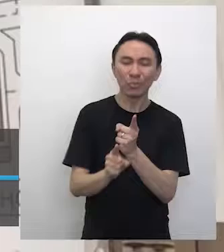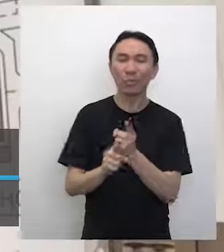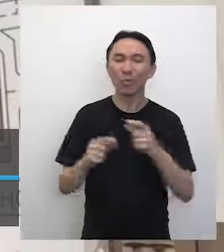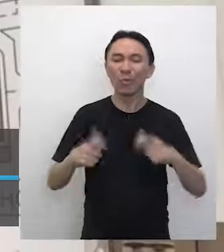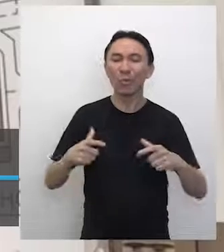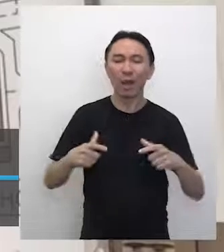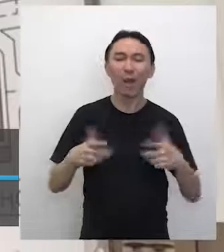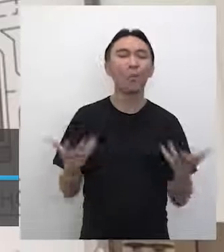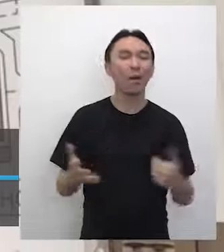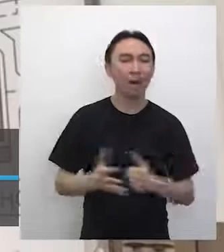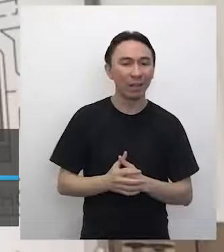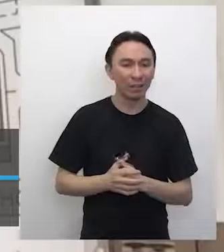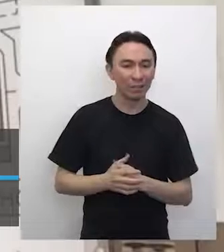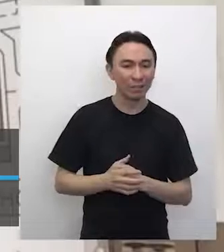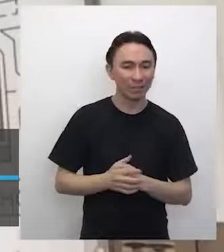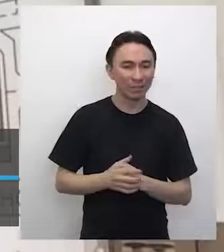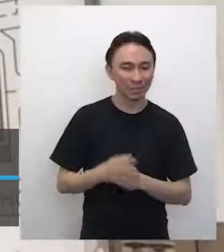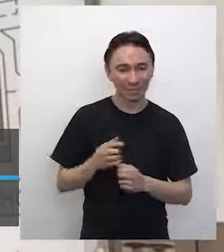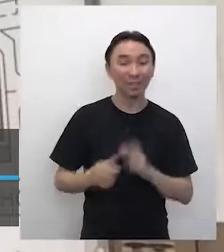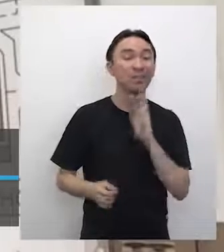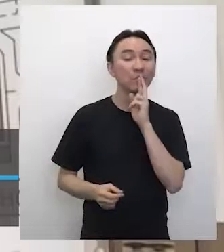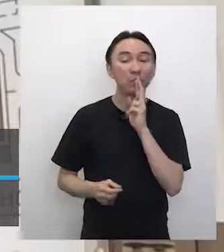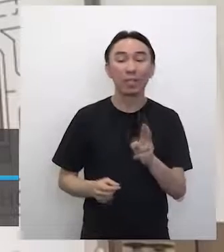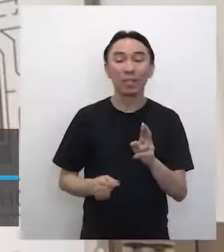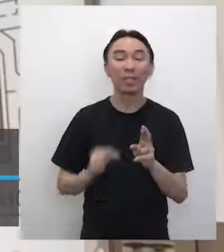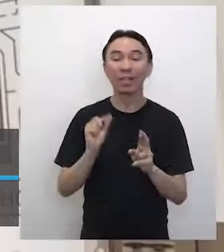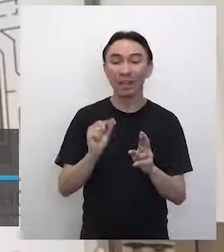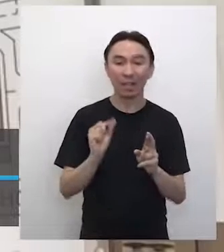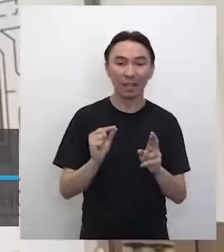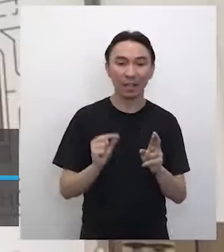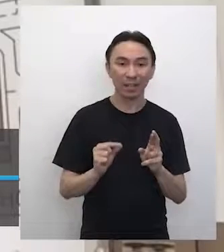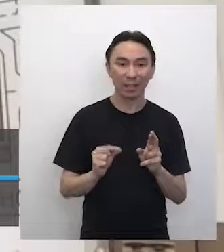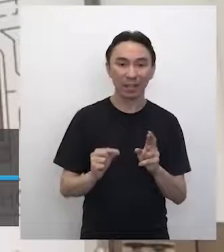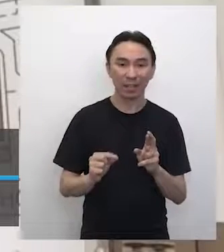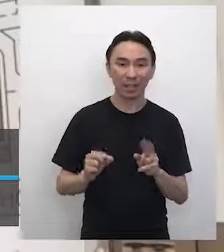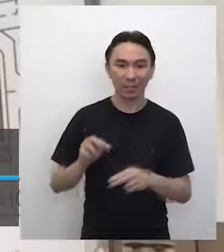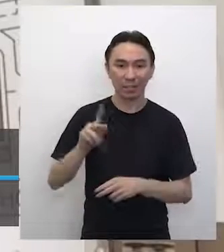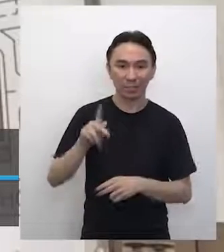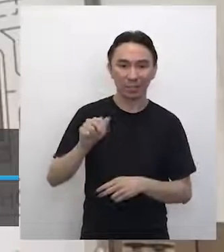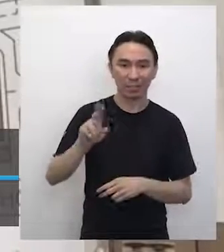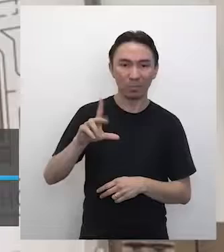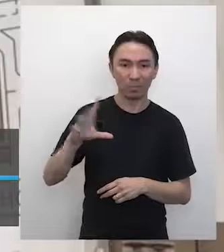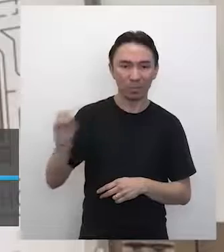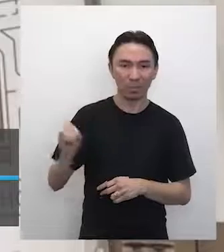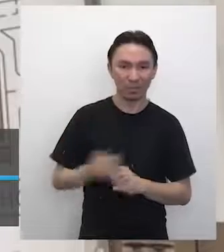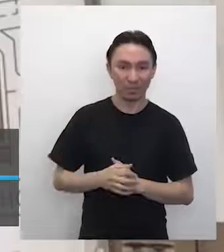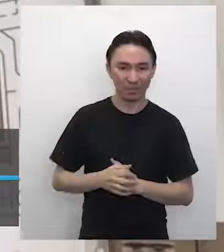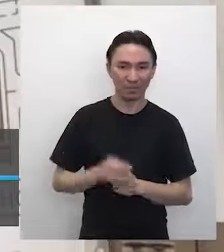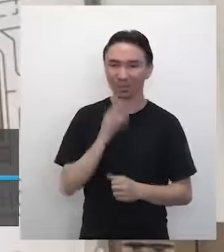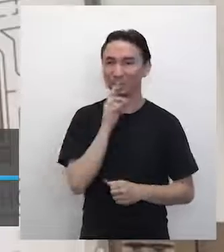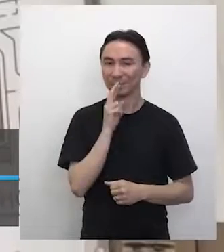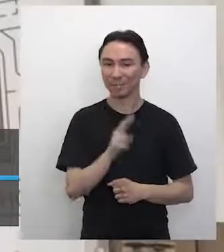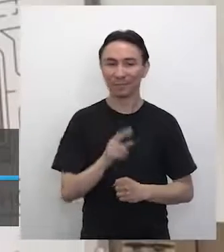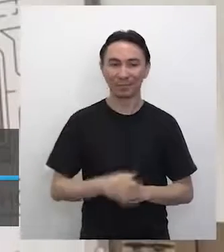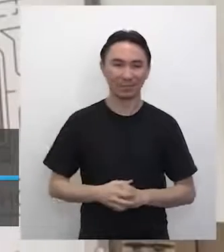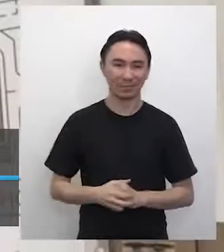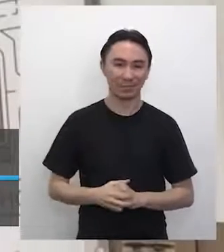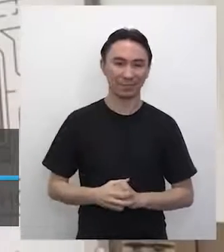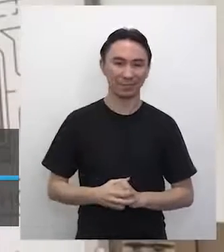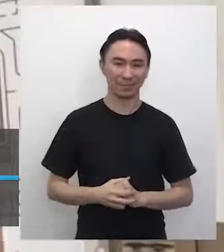vou passar quem vai responder para a gente aí é o professor Paulo, tá bom? Passa lá para o Paulo para mim, por favor. Obrigada.